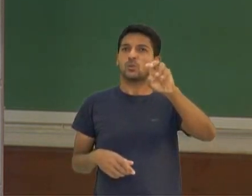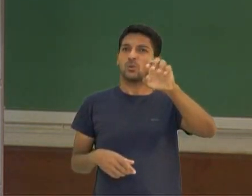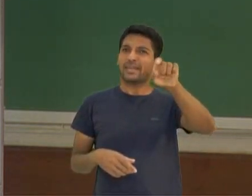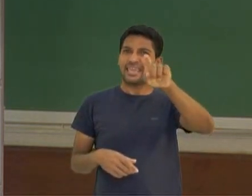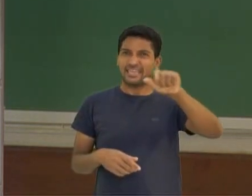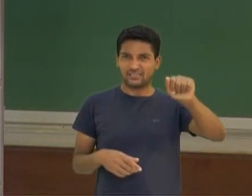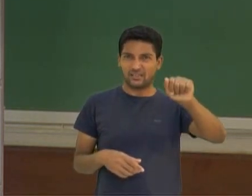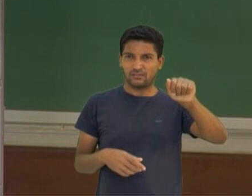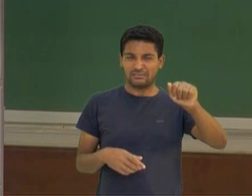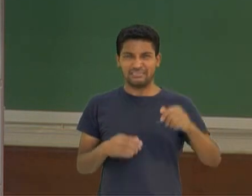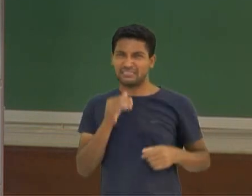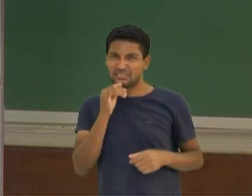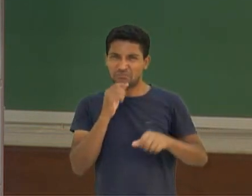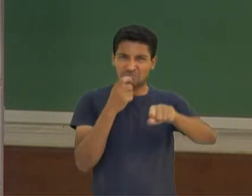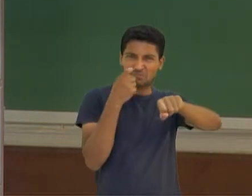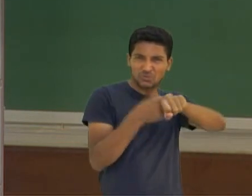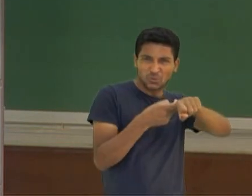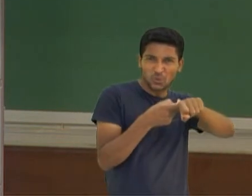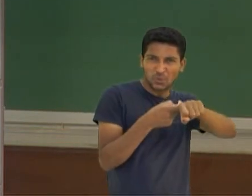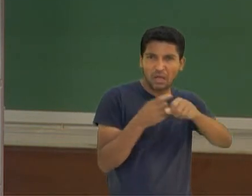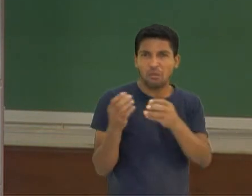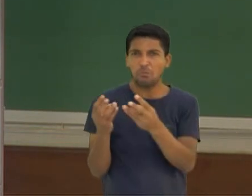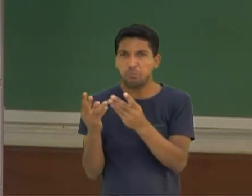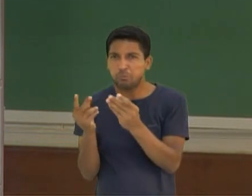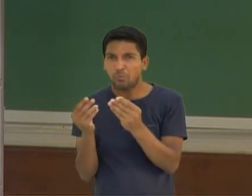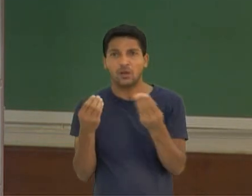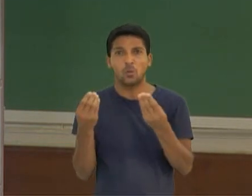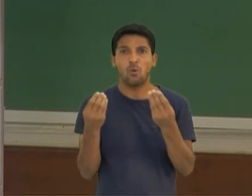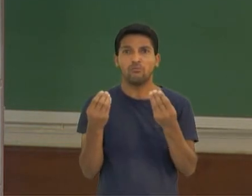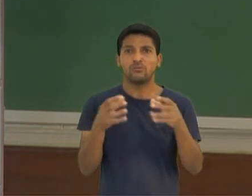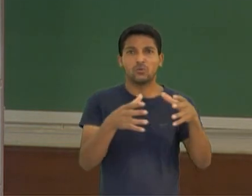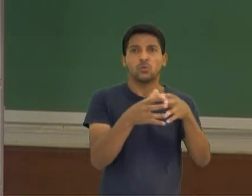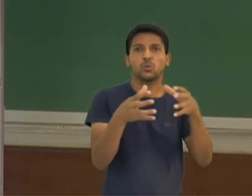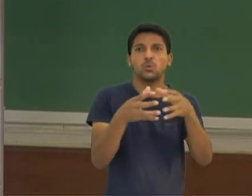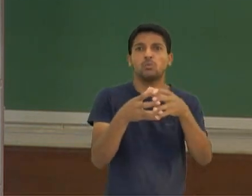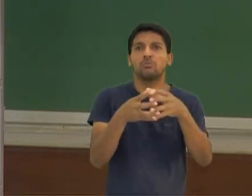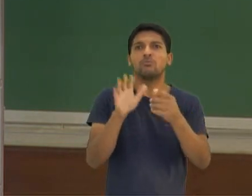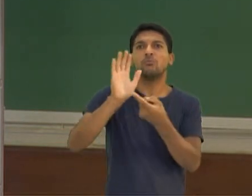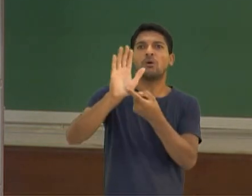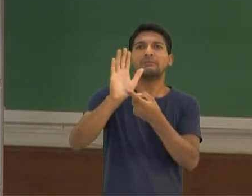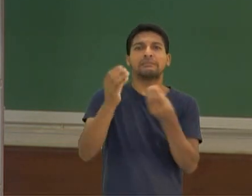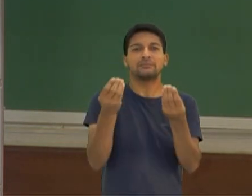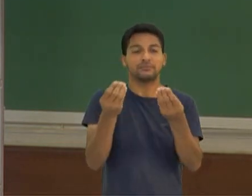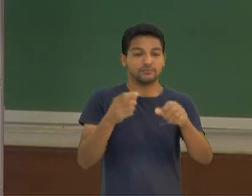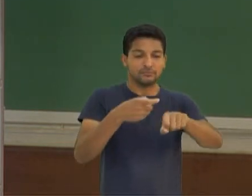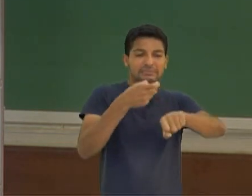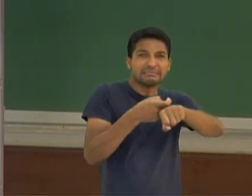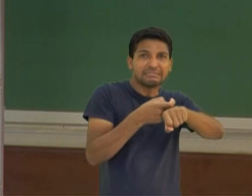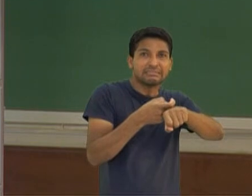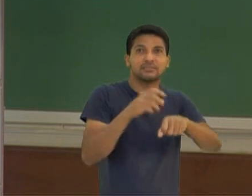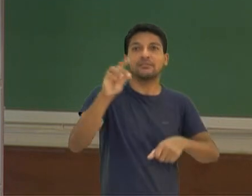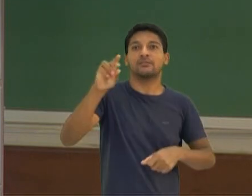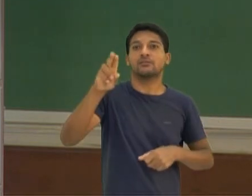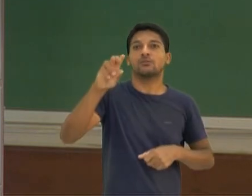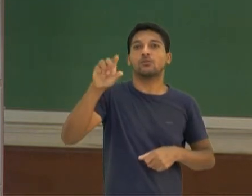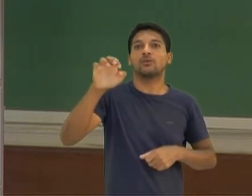uma substância dura? Como se classifica uma substância dura, né? Dureza, galera, tem a ver